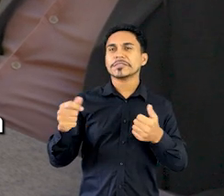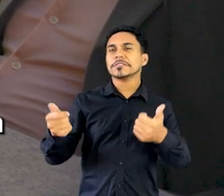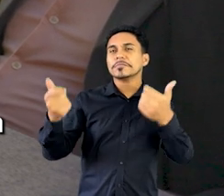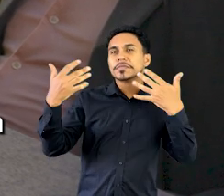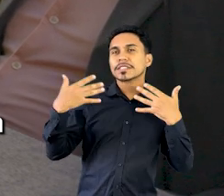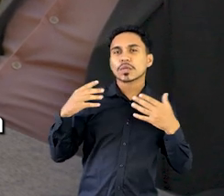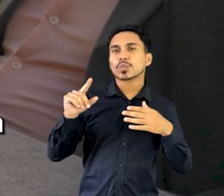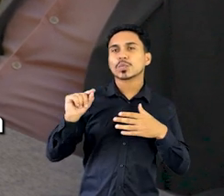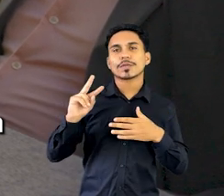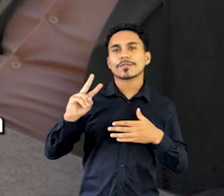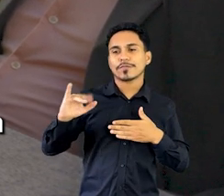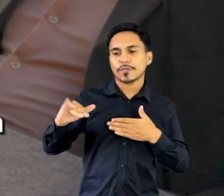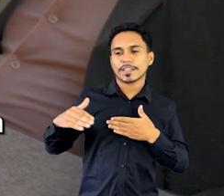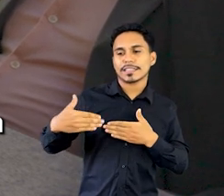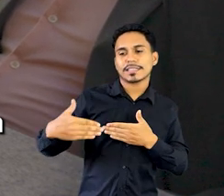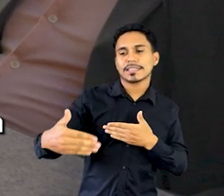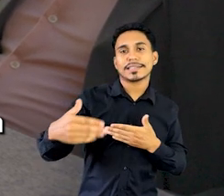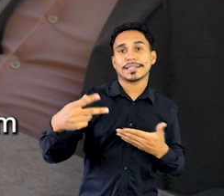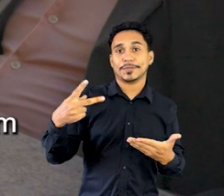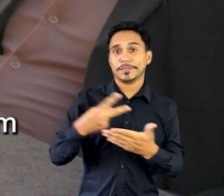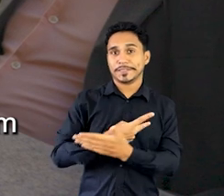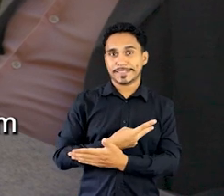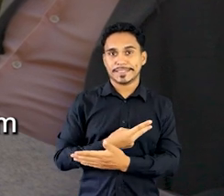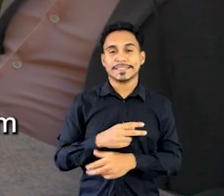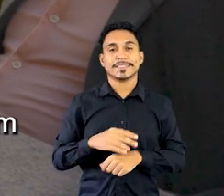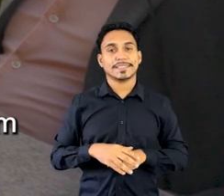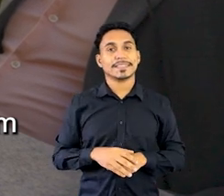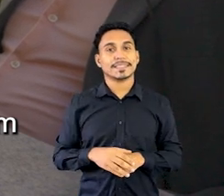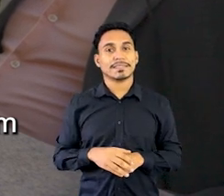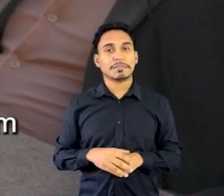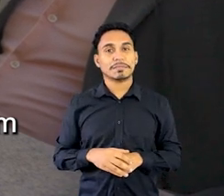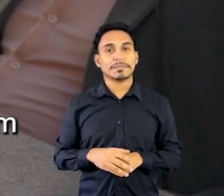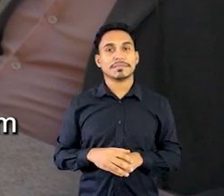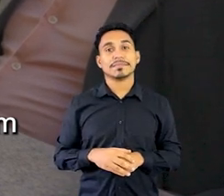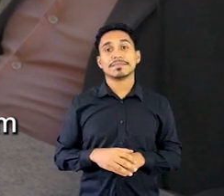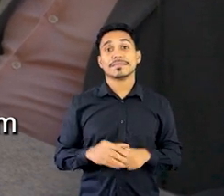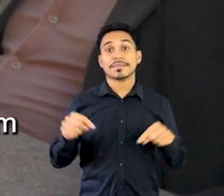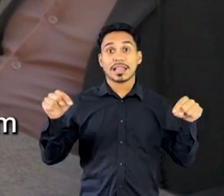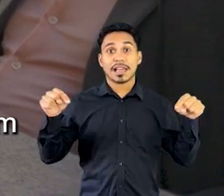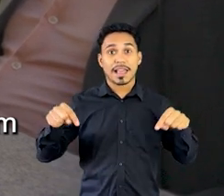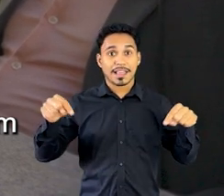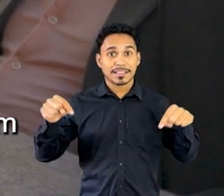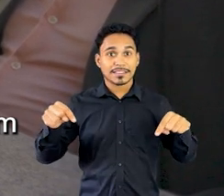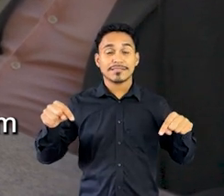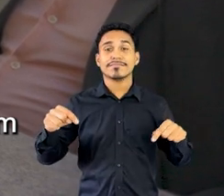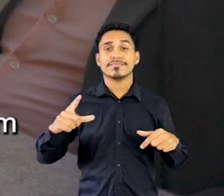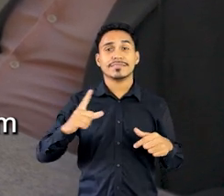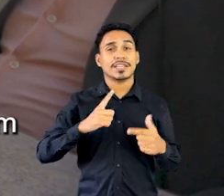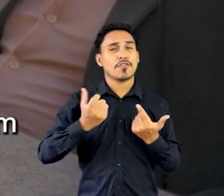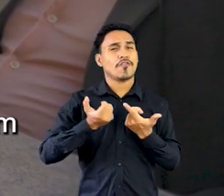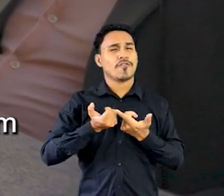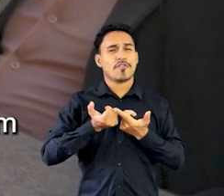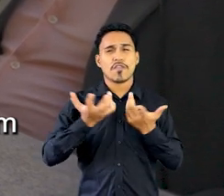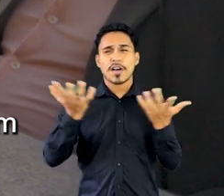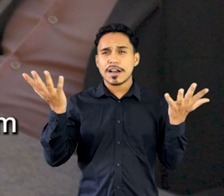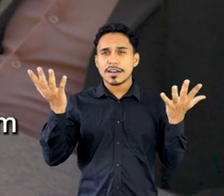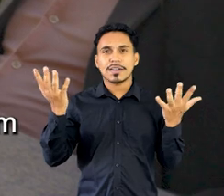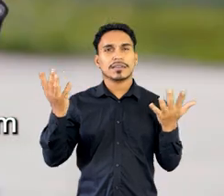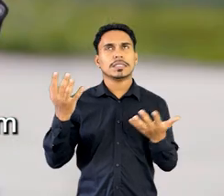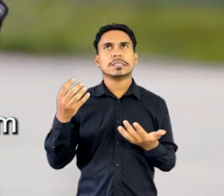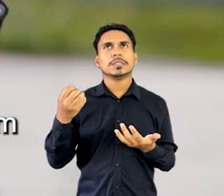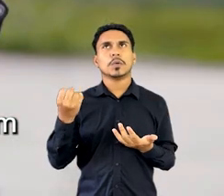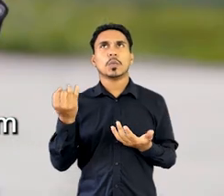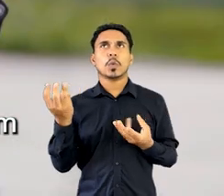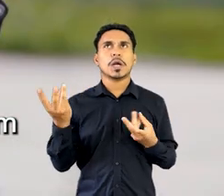dá para trazer um pouquinho do que vai acontecer do que tá acontecendo esse é um encontro em que a gente tá em milhares de servidores